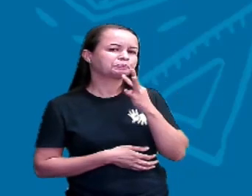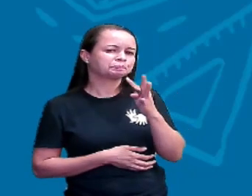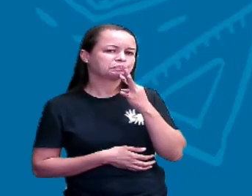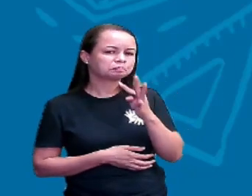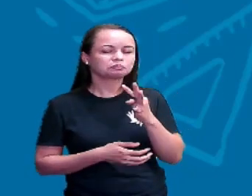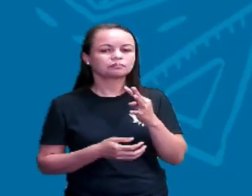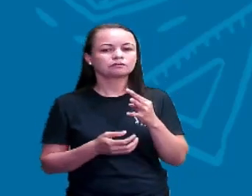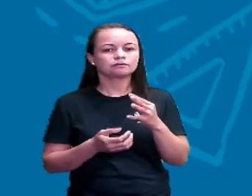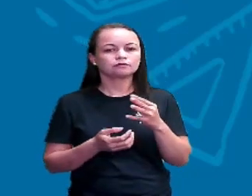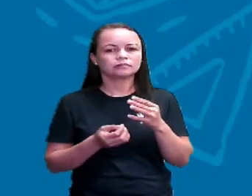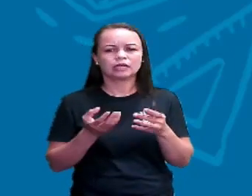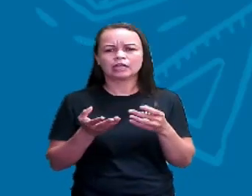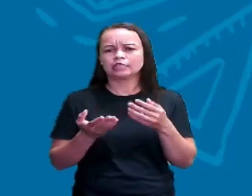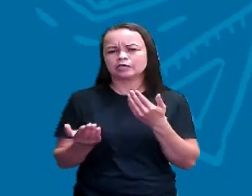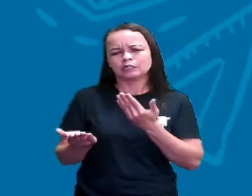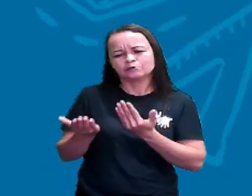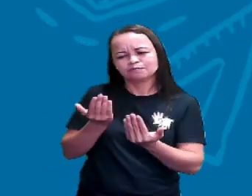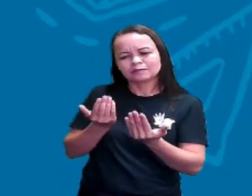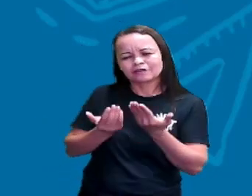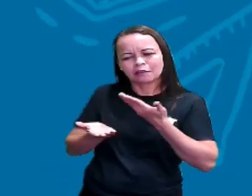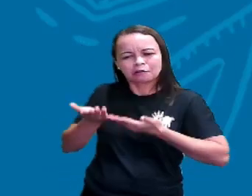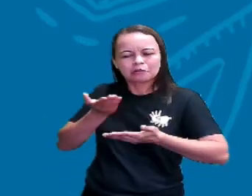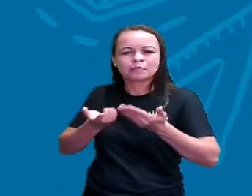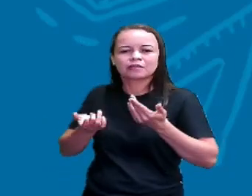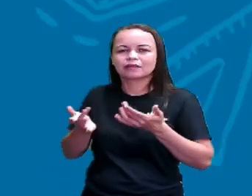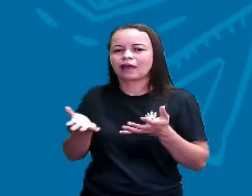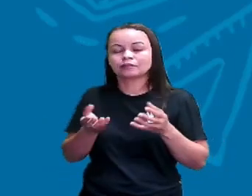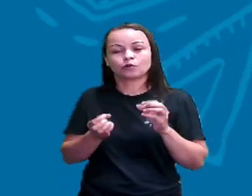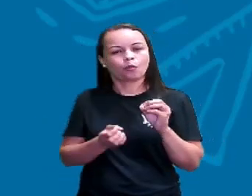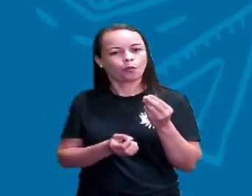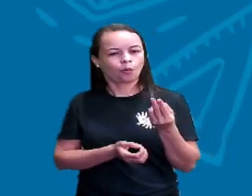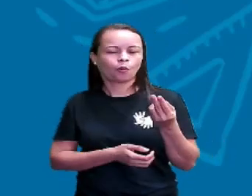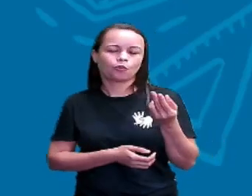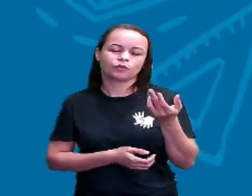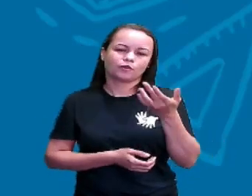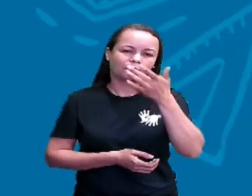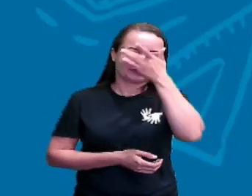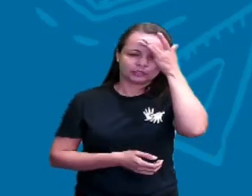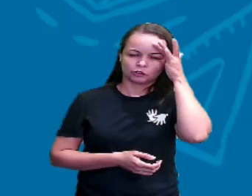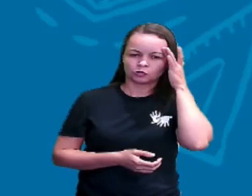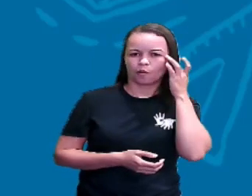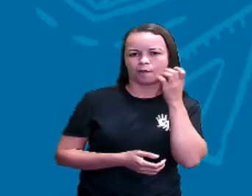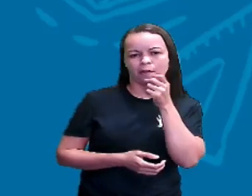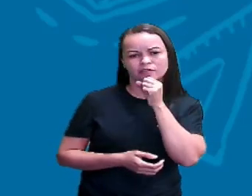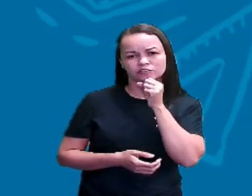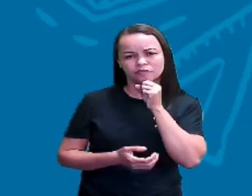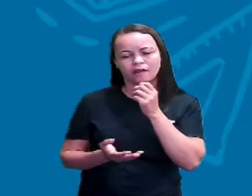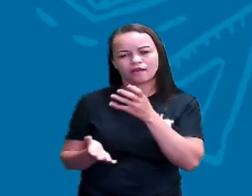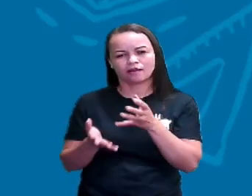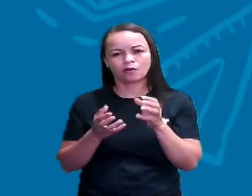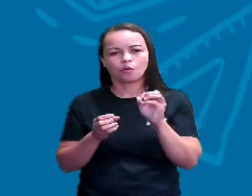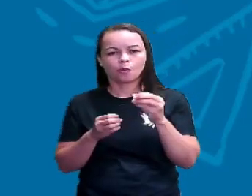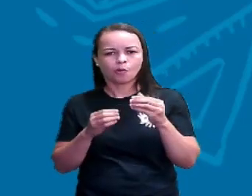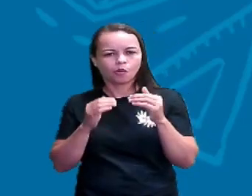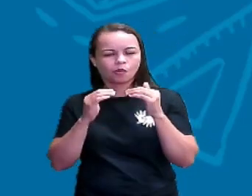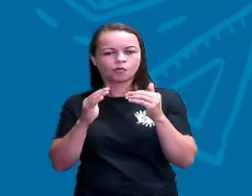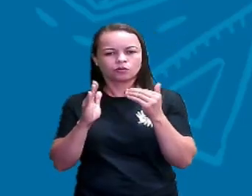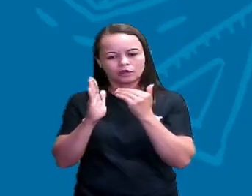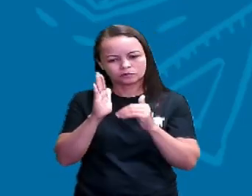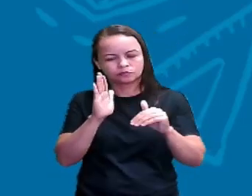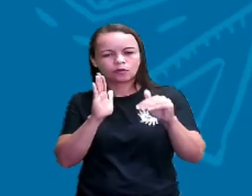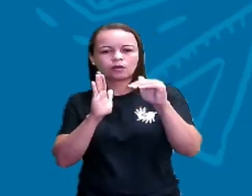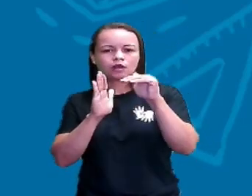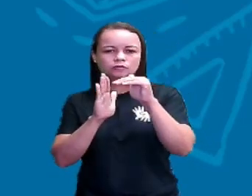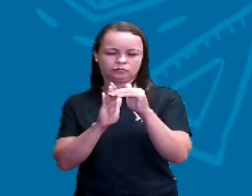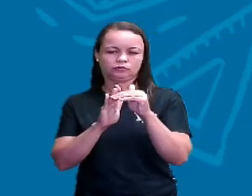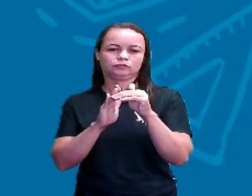que a gente não tem tanta intimidade, ou que é mais velho, ou que ocupa um cargo superior ao nosso, e